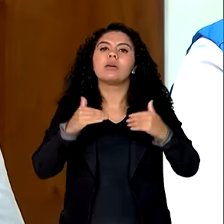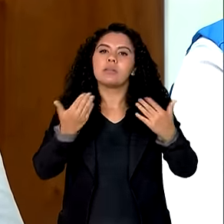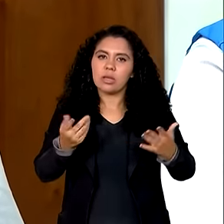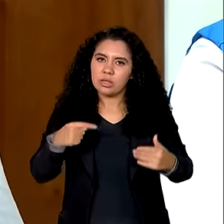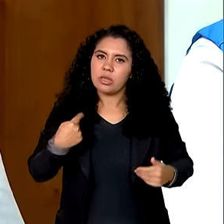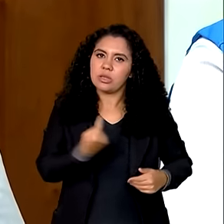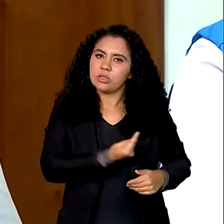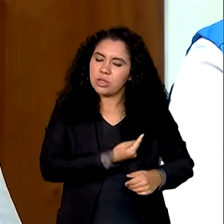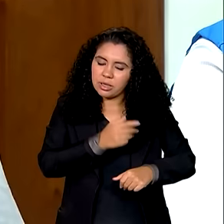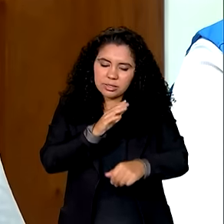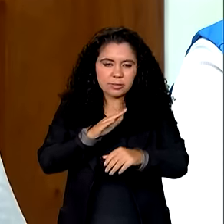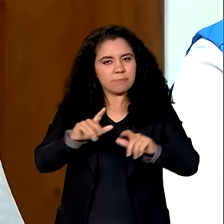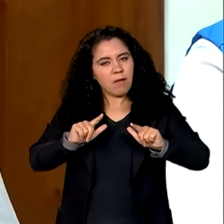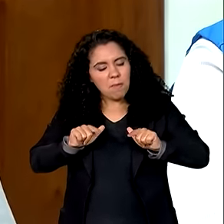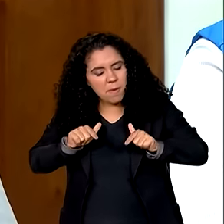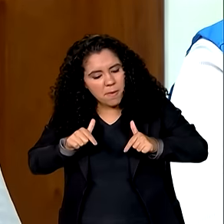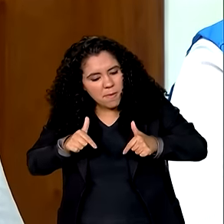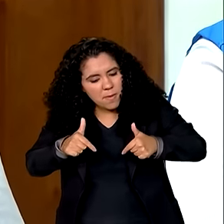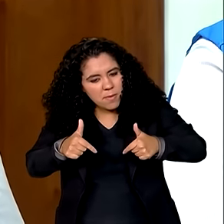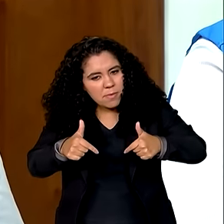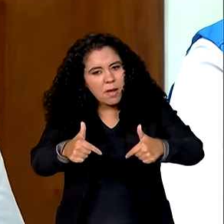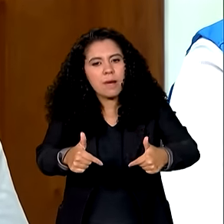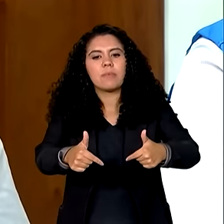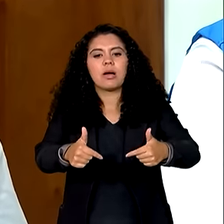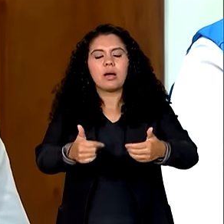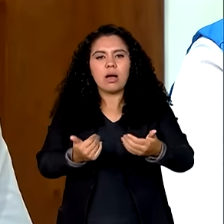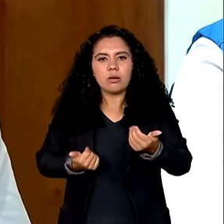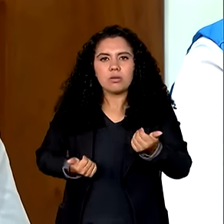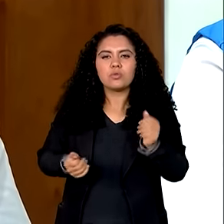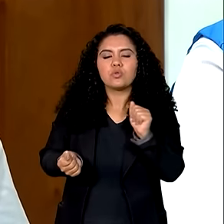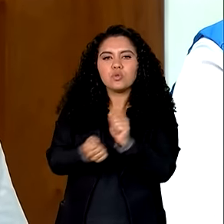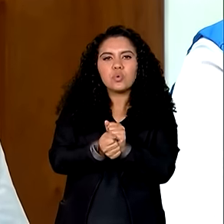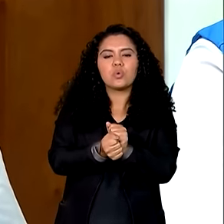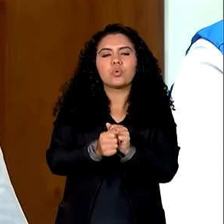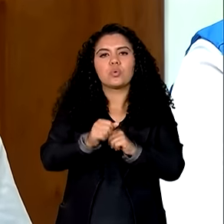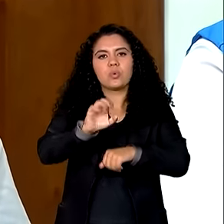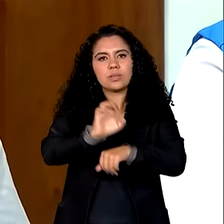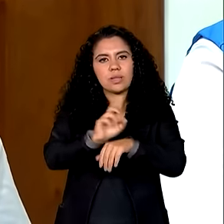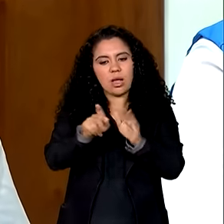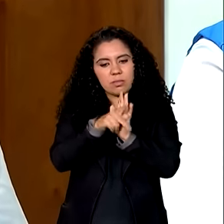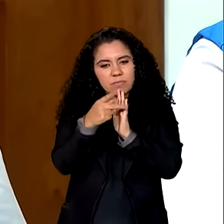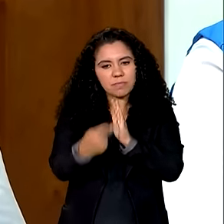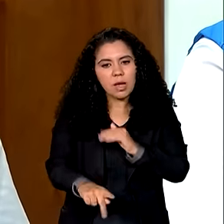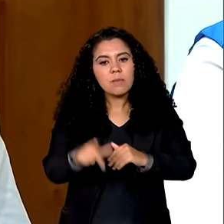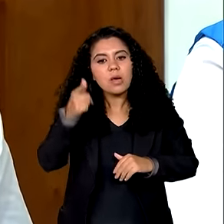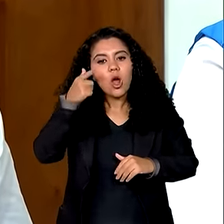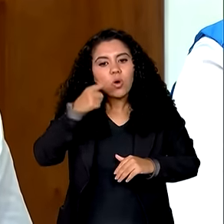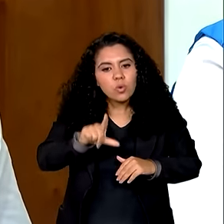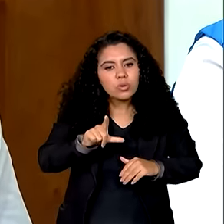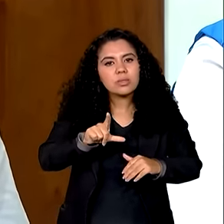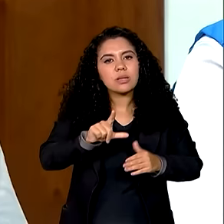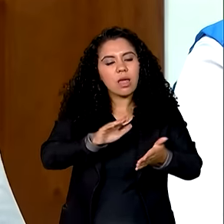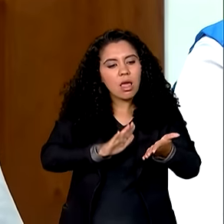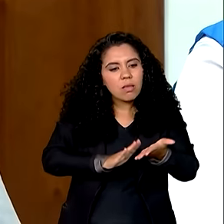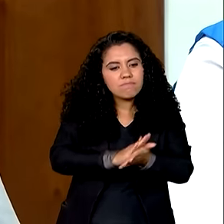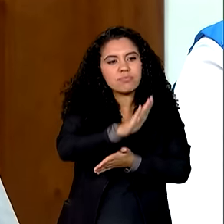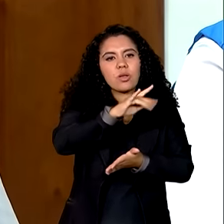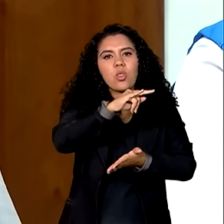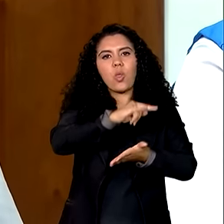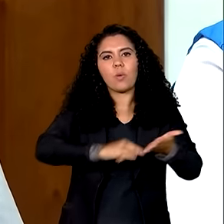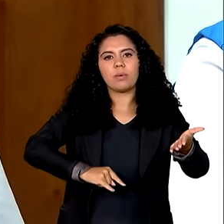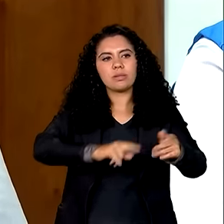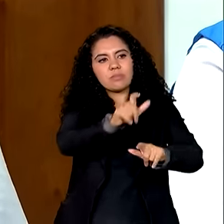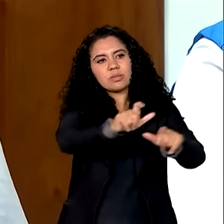força-tarefa juntamente com o Estado do Rio Grande do Sul para conseguir tirar os documentos das pessoas que